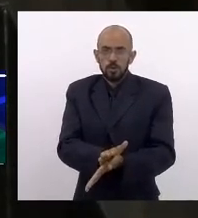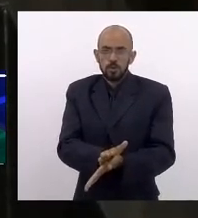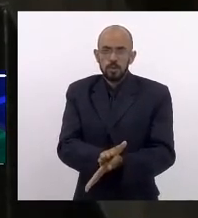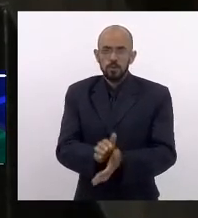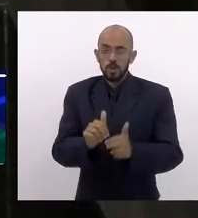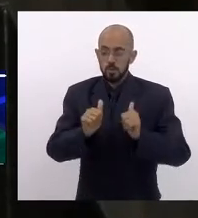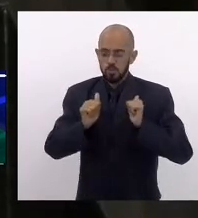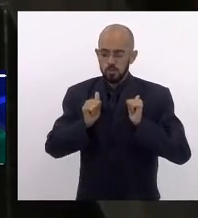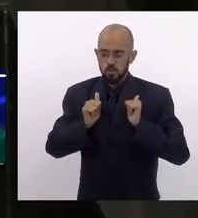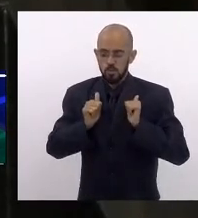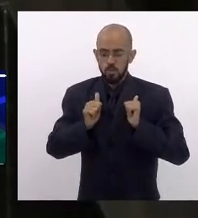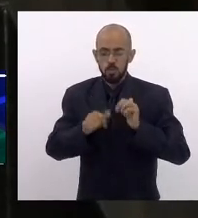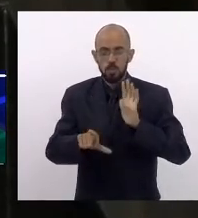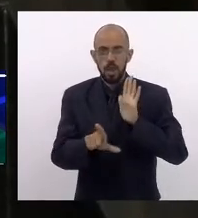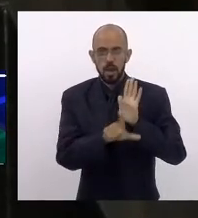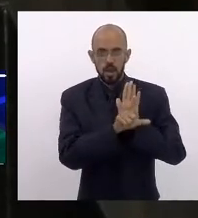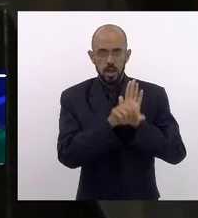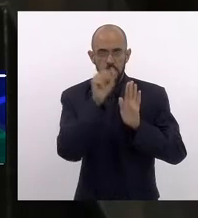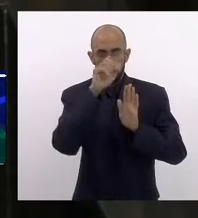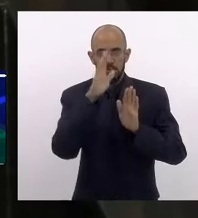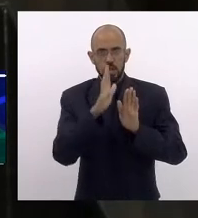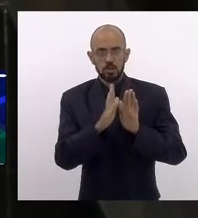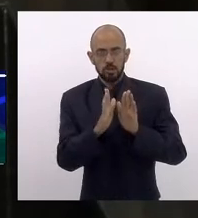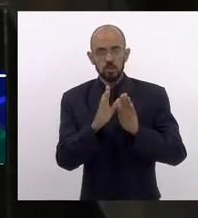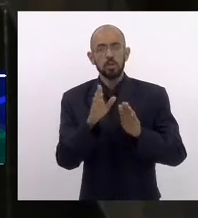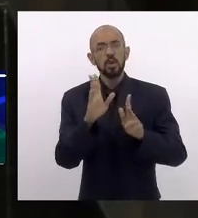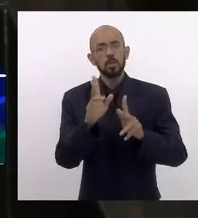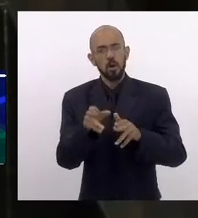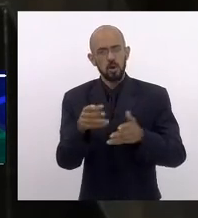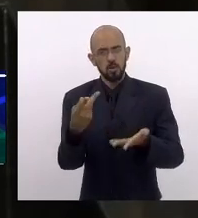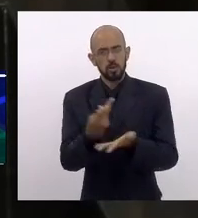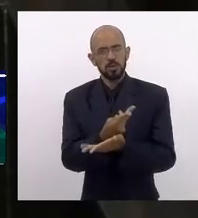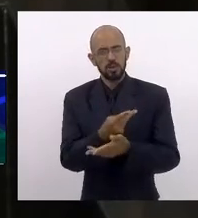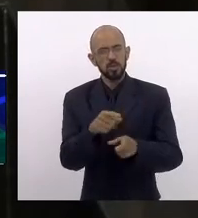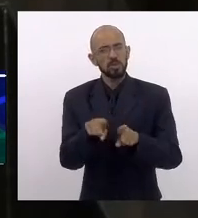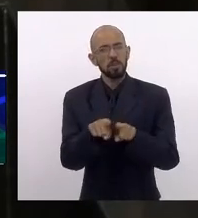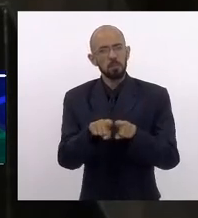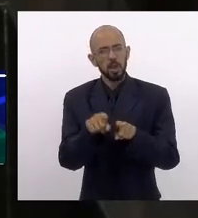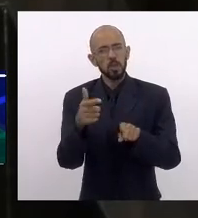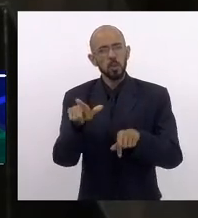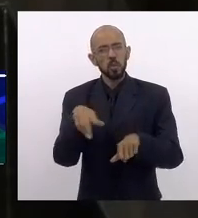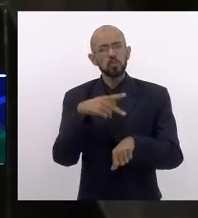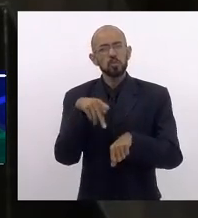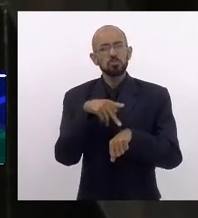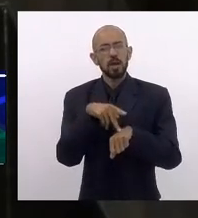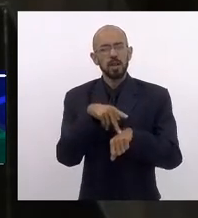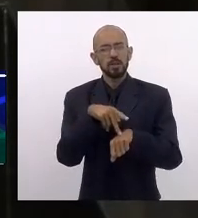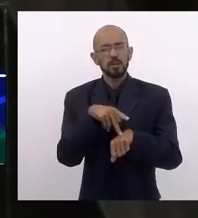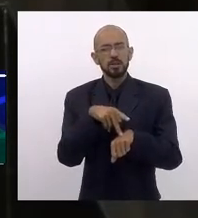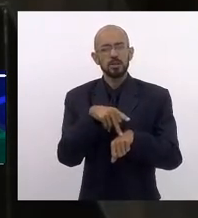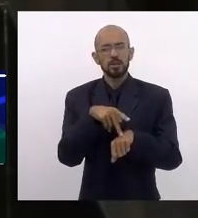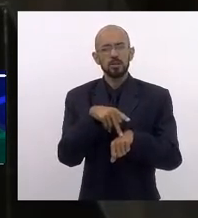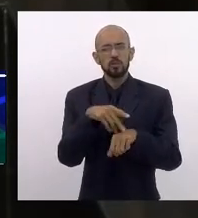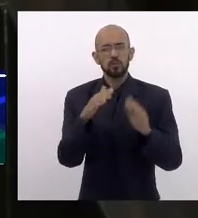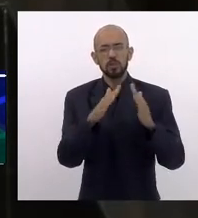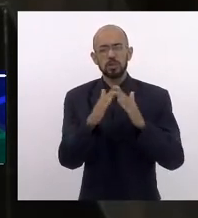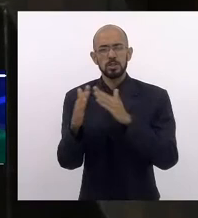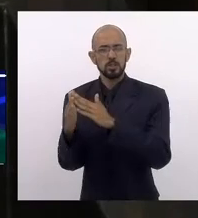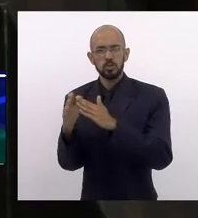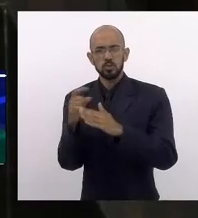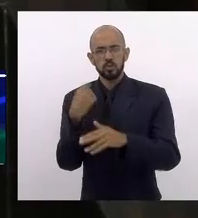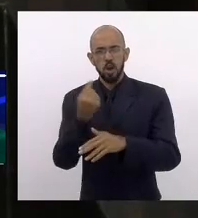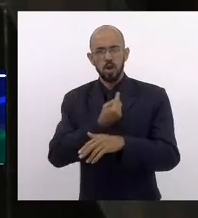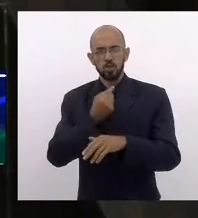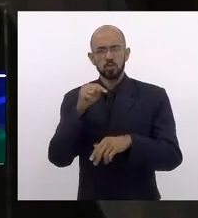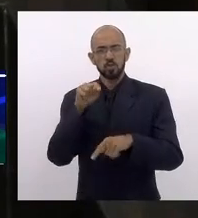ficaram impunes em vários outros países que experimentaram, inclusive vizinhos nossos aqui, que experimentaram o arbítrio, a violência